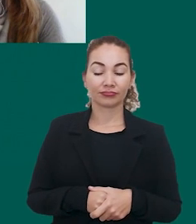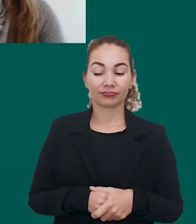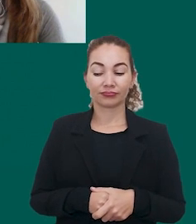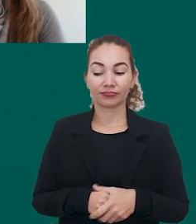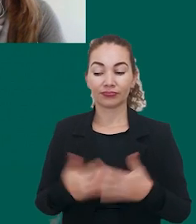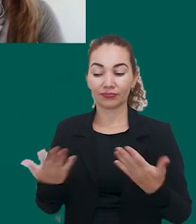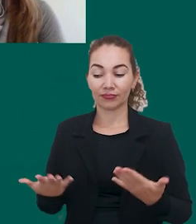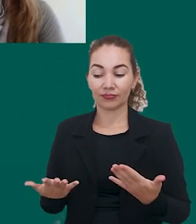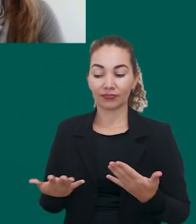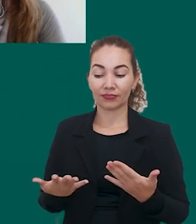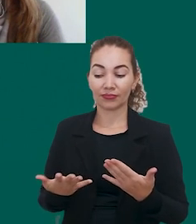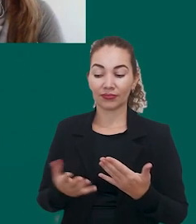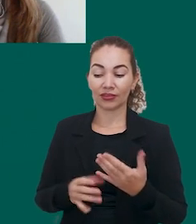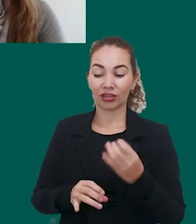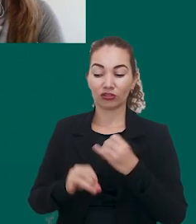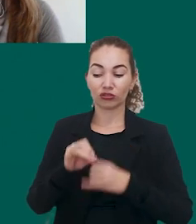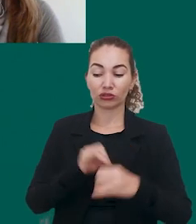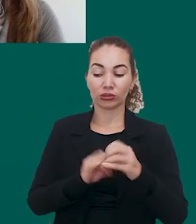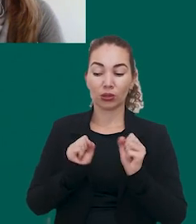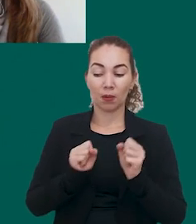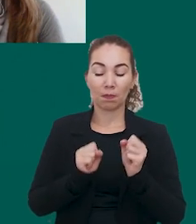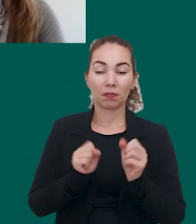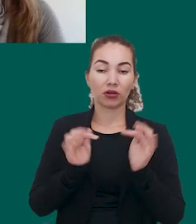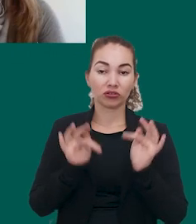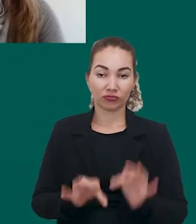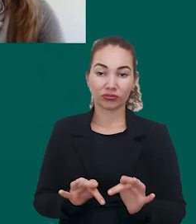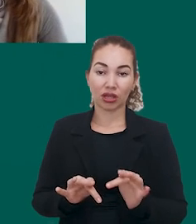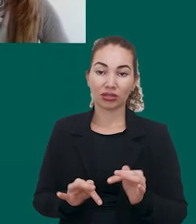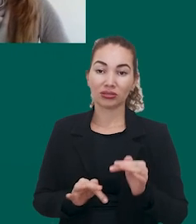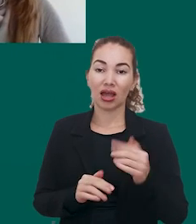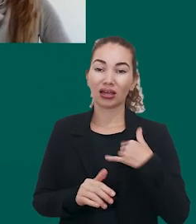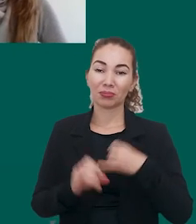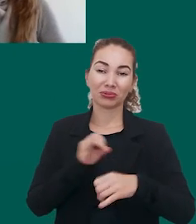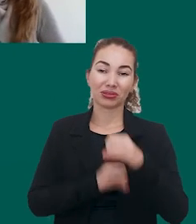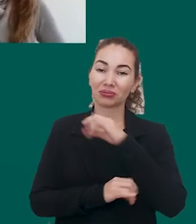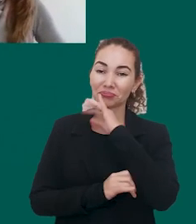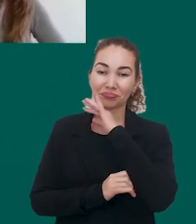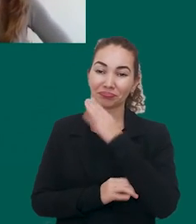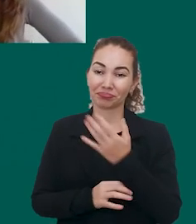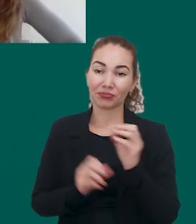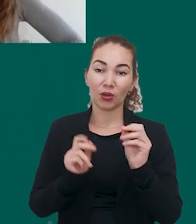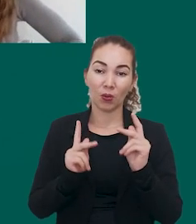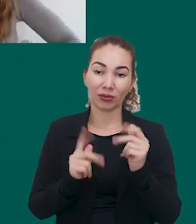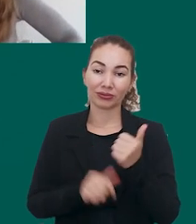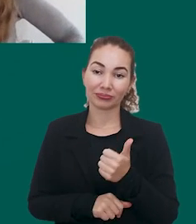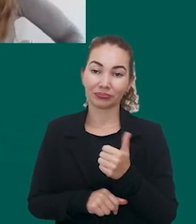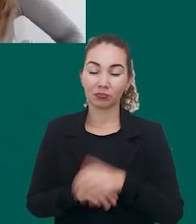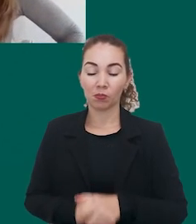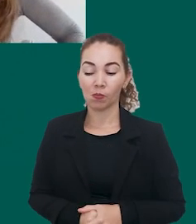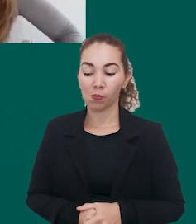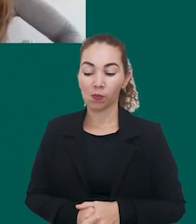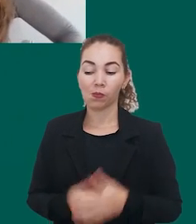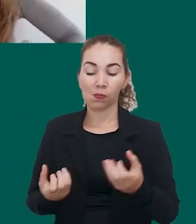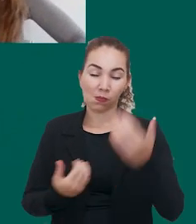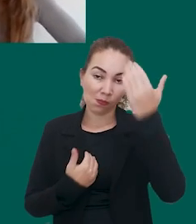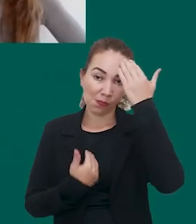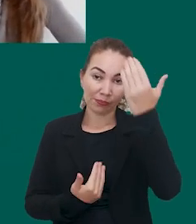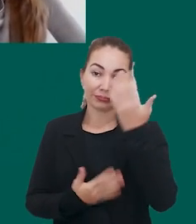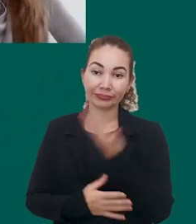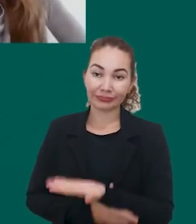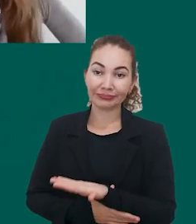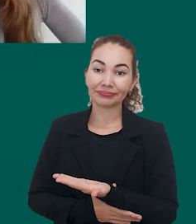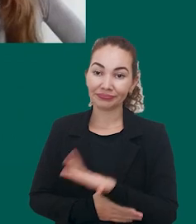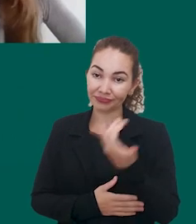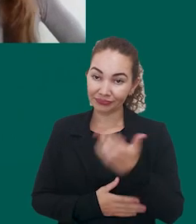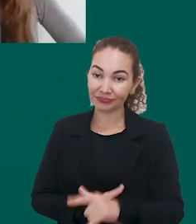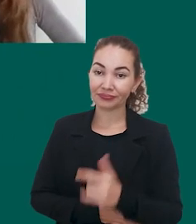Rani, o meu sinal tá muito fraco, pode finalizar, então. Tá bom, então eu queria agradecer, né,